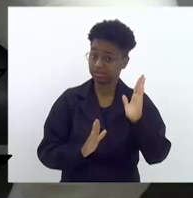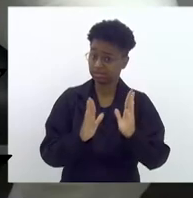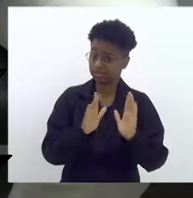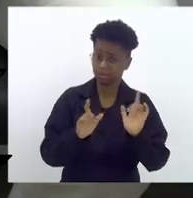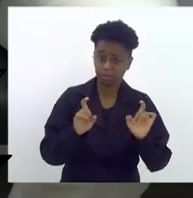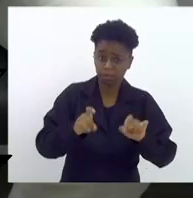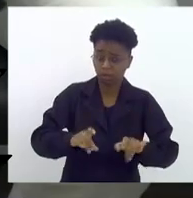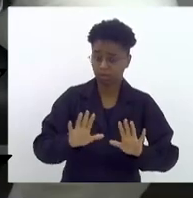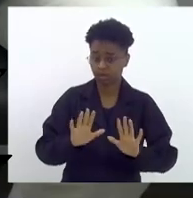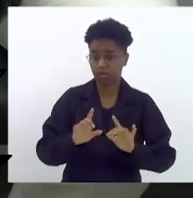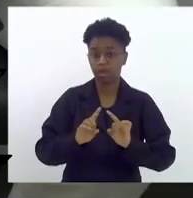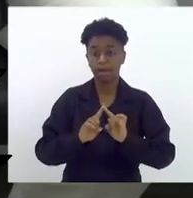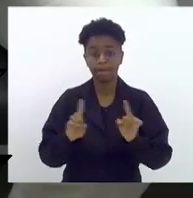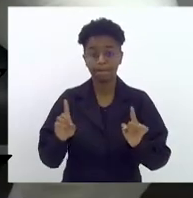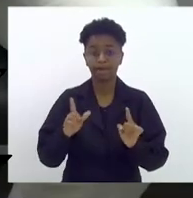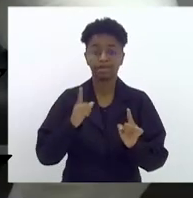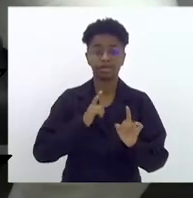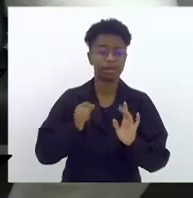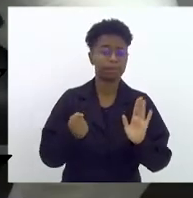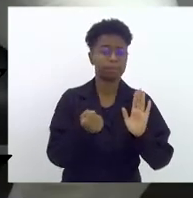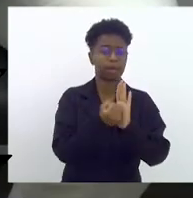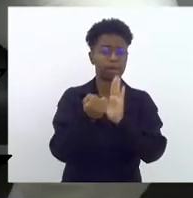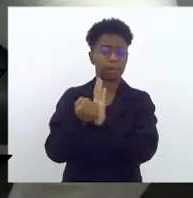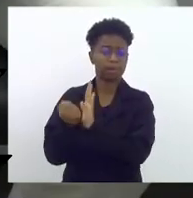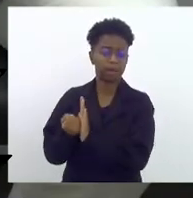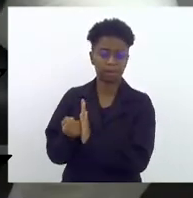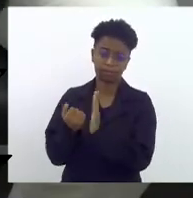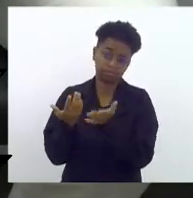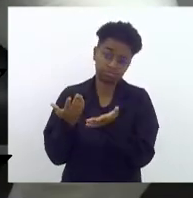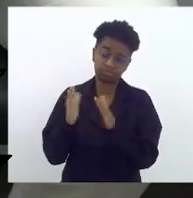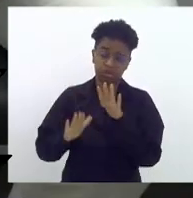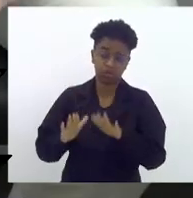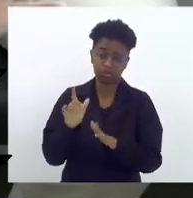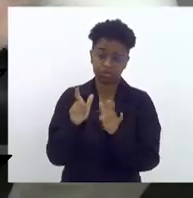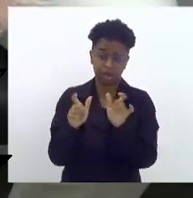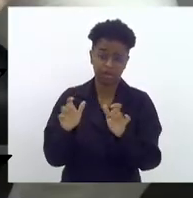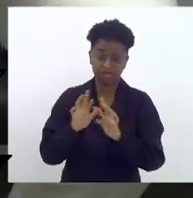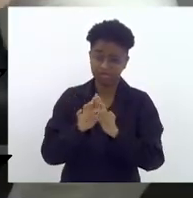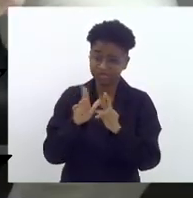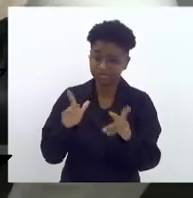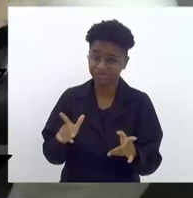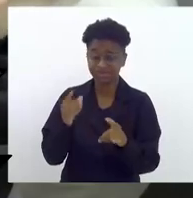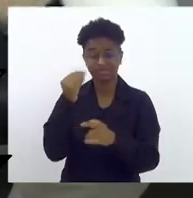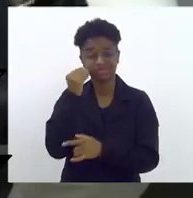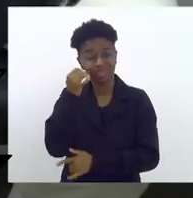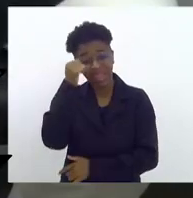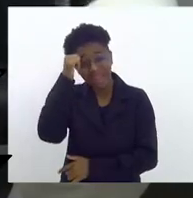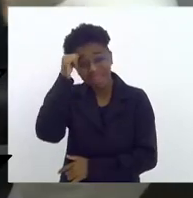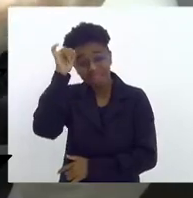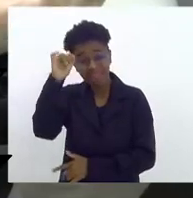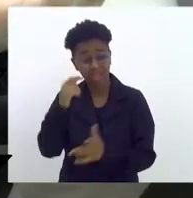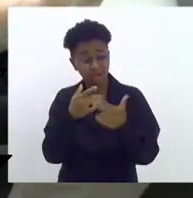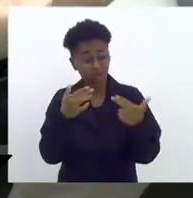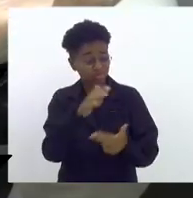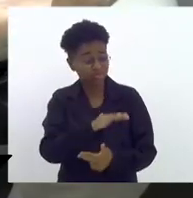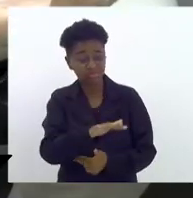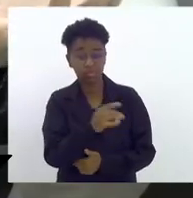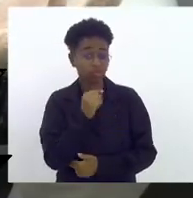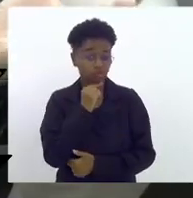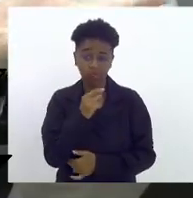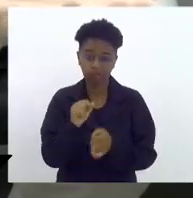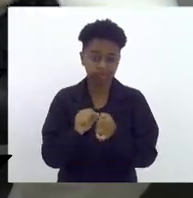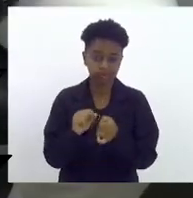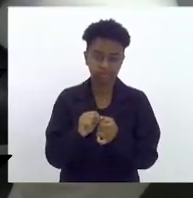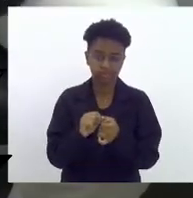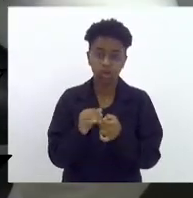etc os rótulos é que são podem talvez ser diferente para evitar algo que o outro lado não consegue fazer